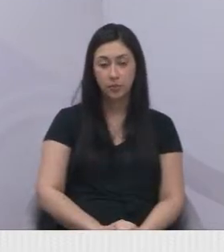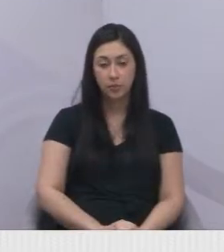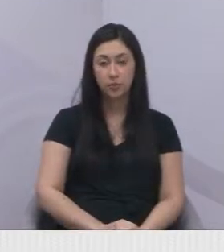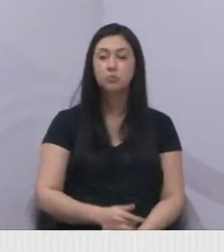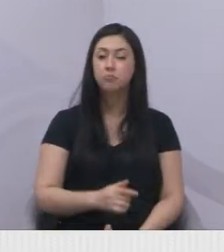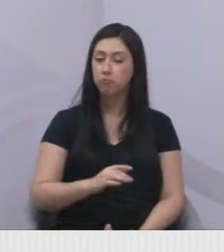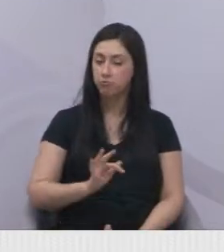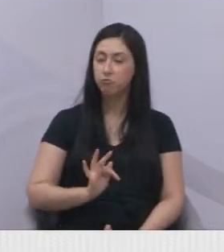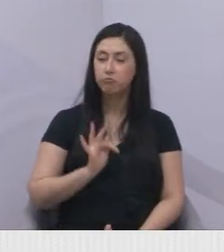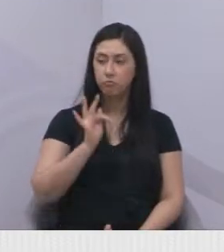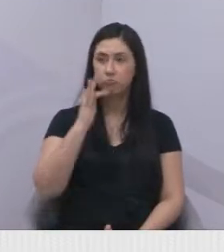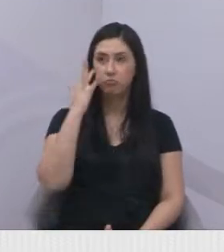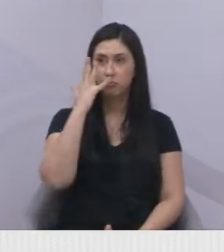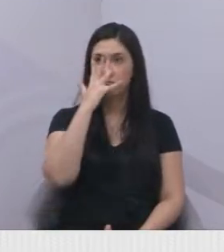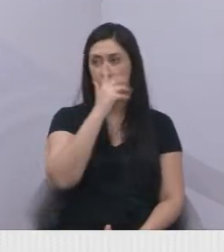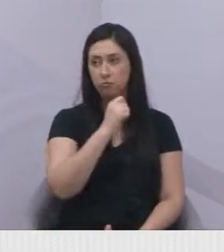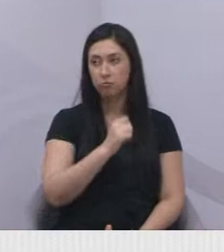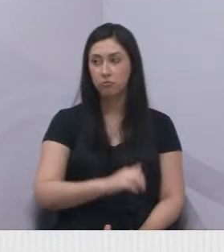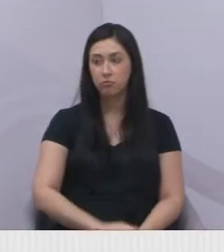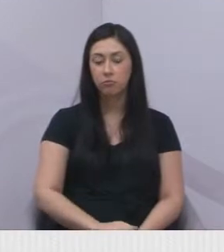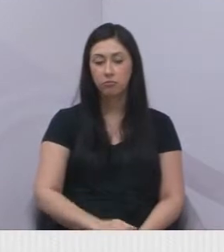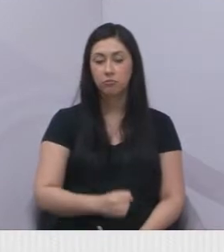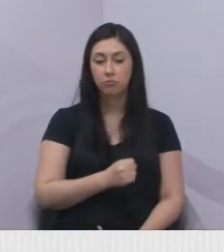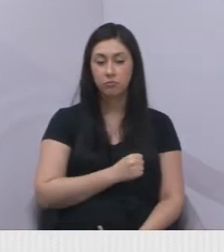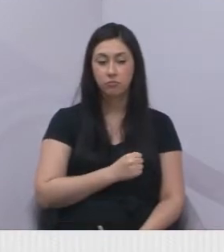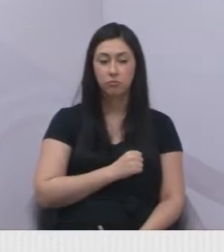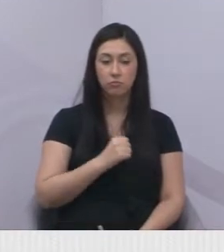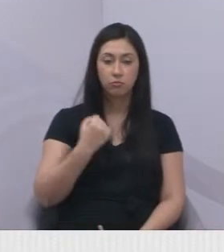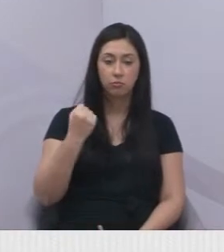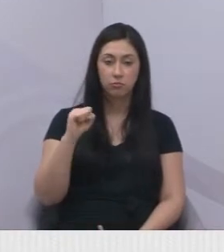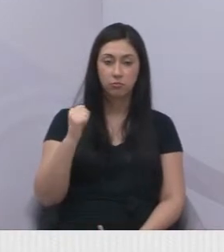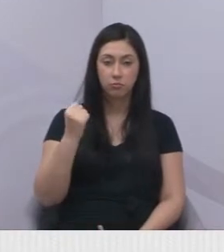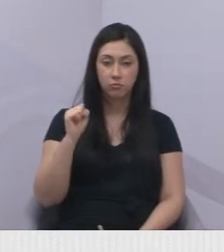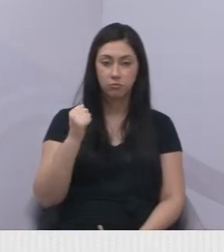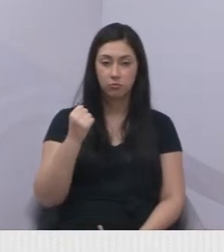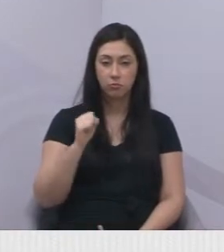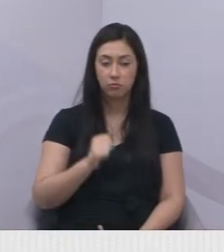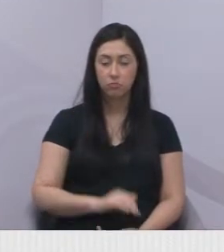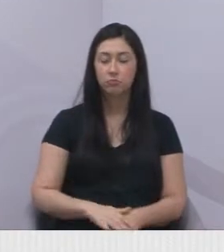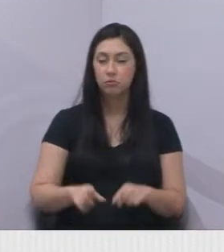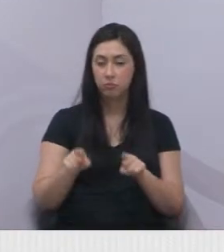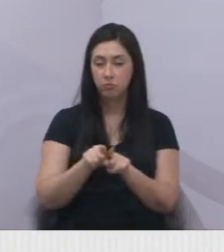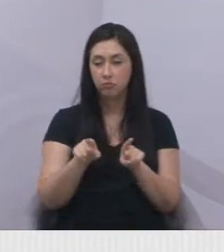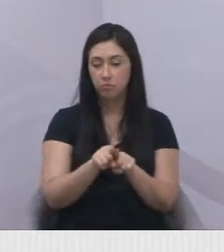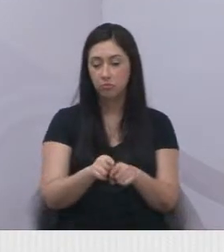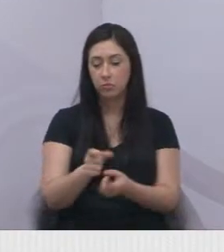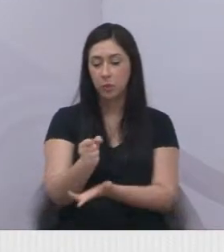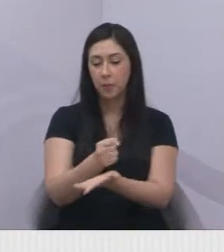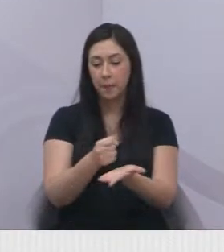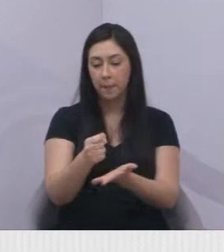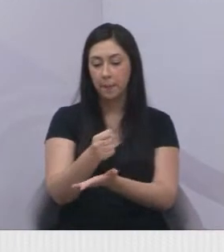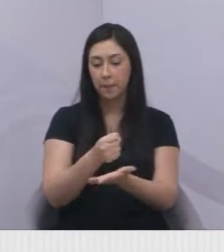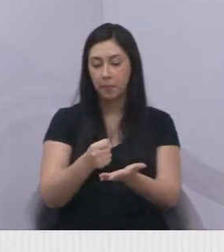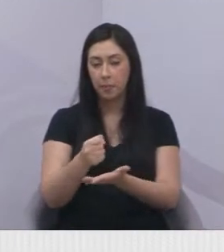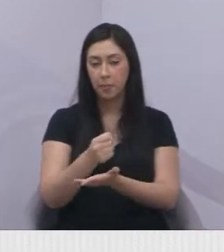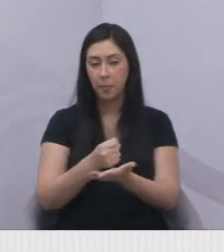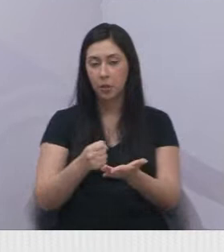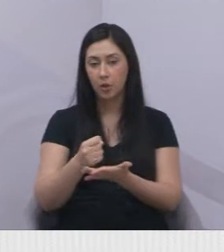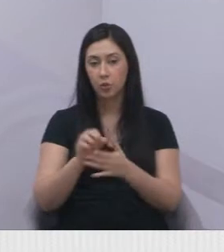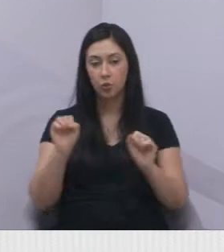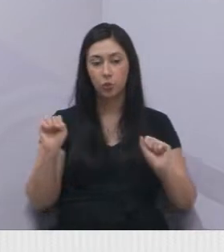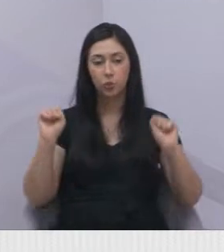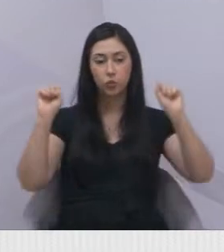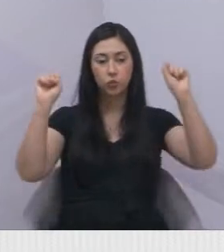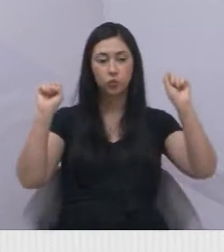ficar muito bonito. A foto 8, a base da academia ar livre